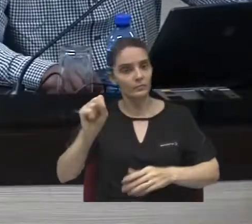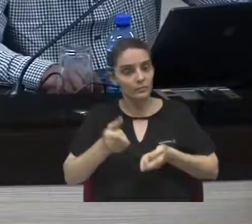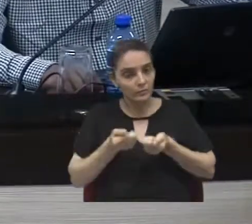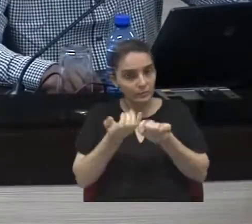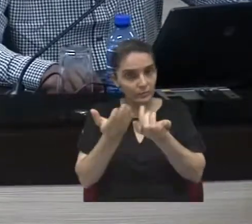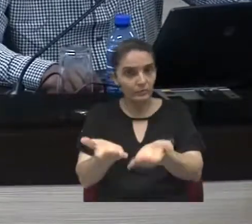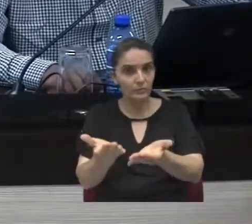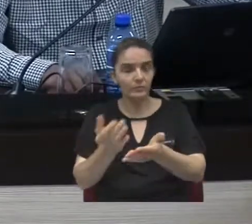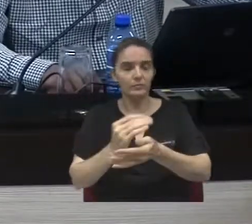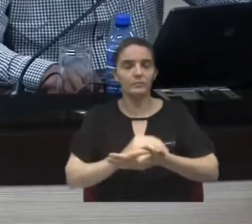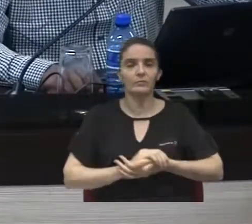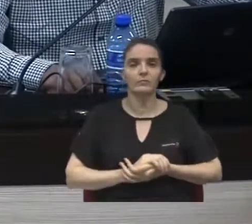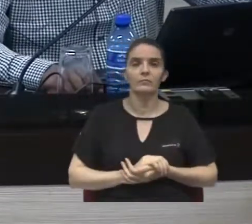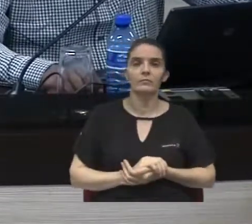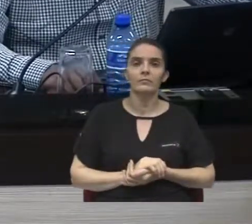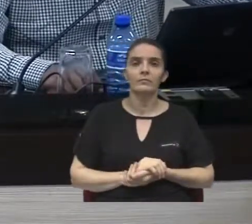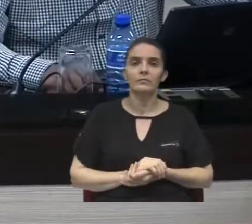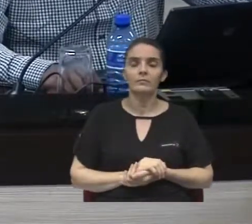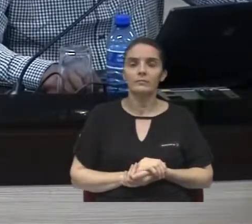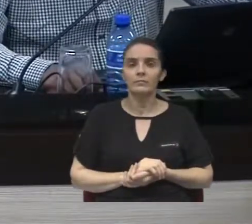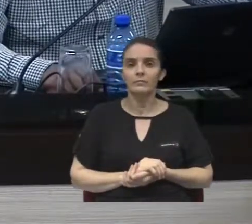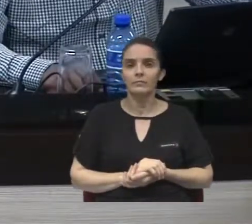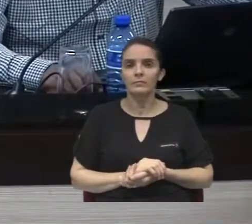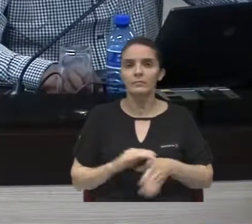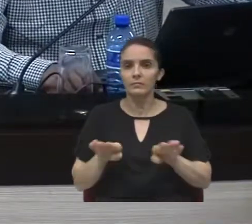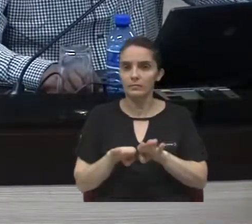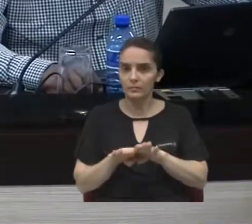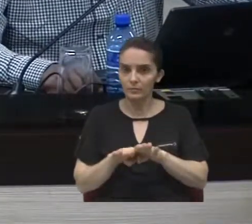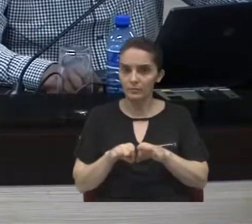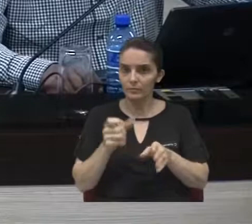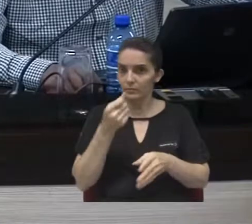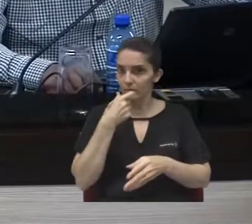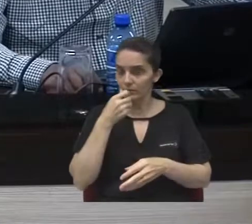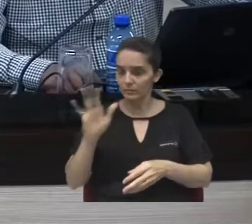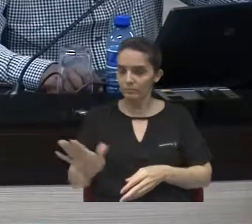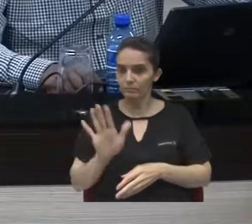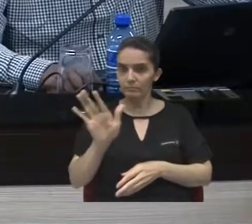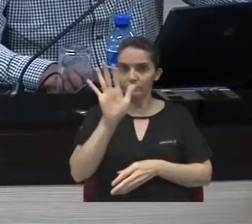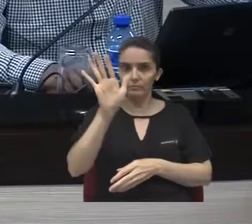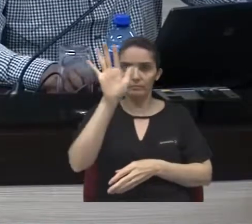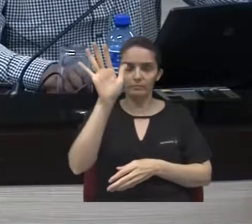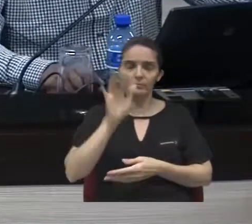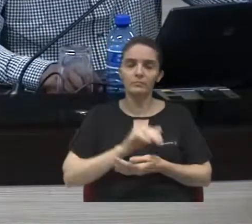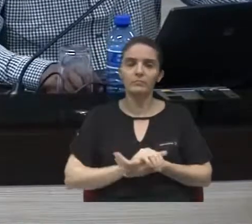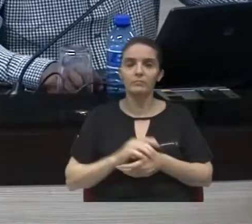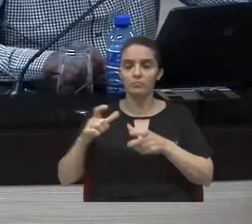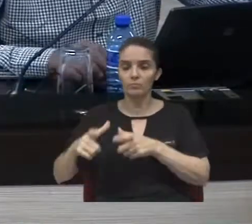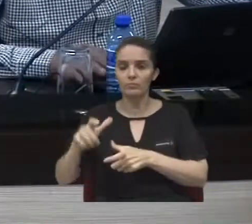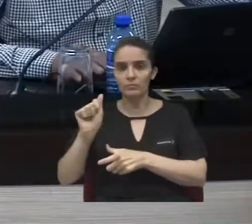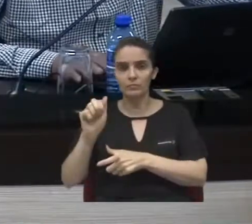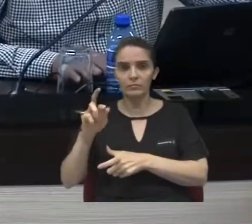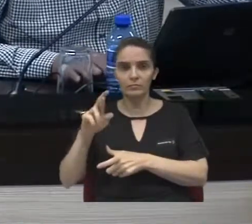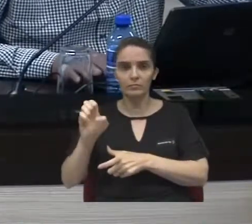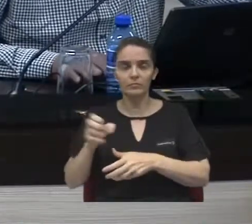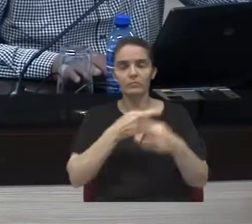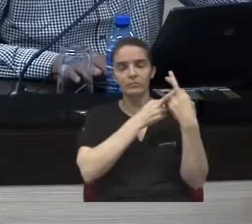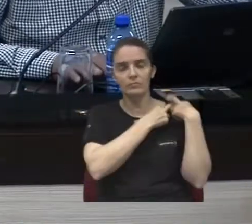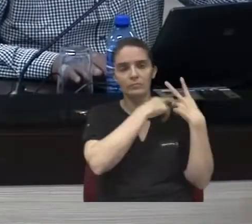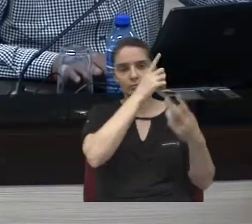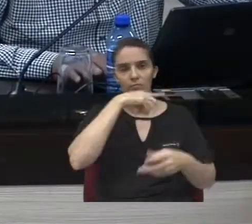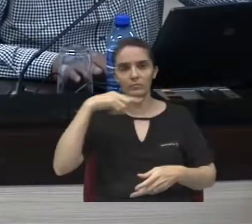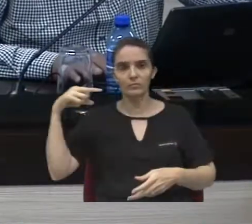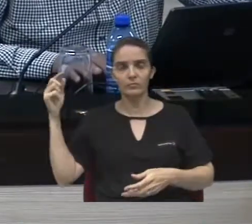SUS, e os de alto custo, farmácia do ARE. Autoria, vereadora doutora Mayra